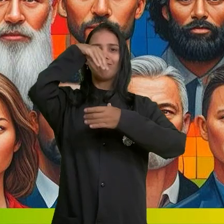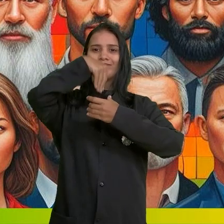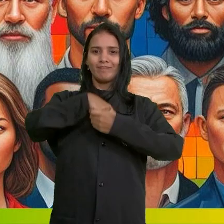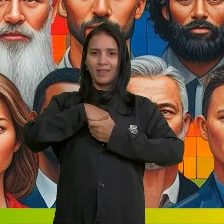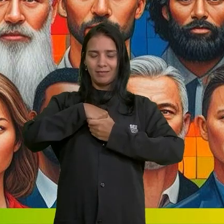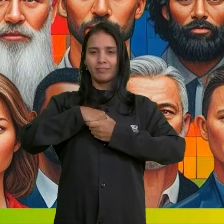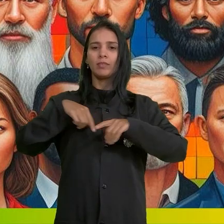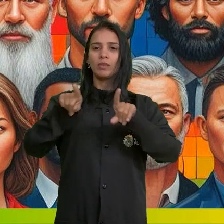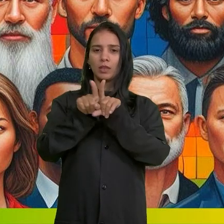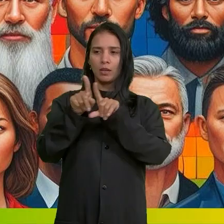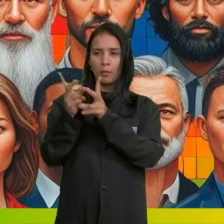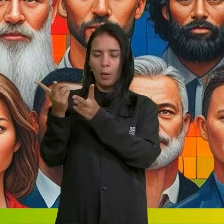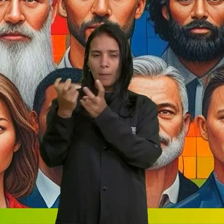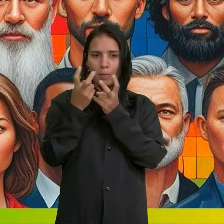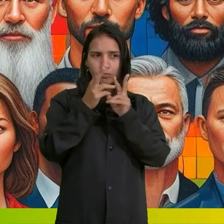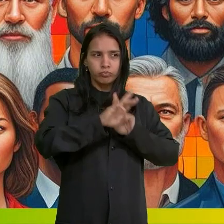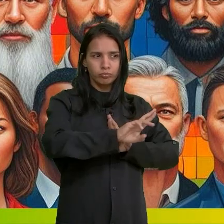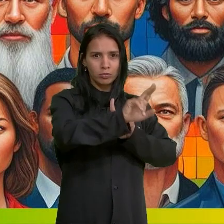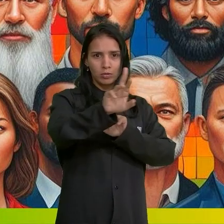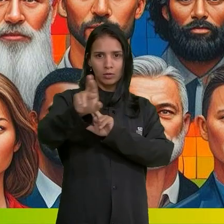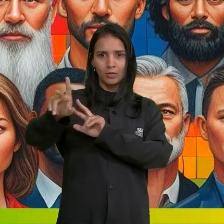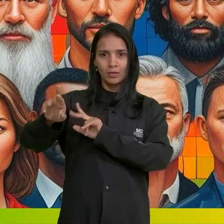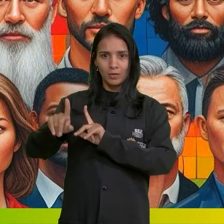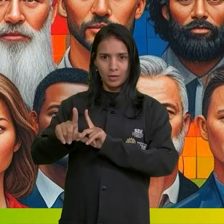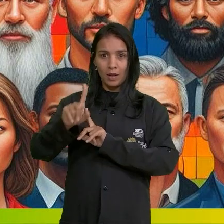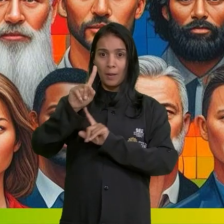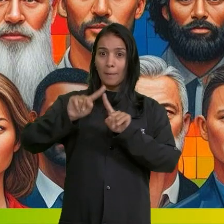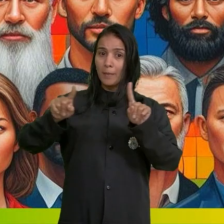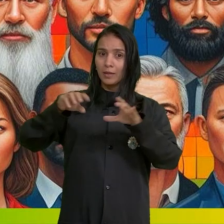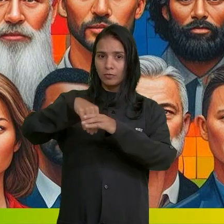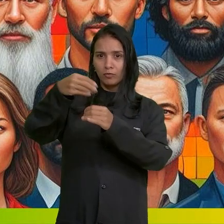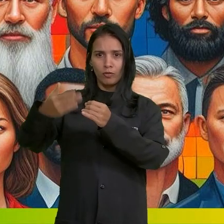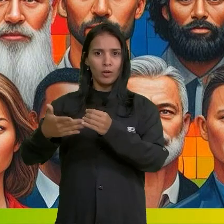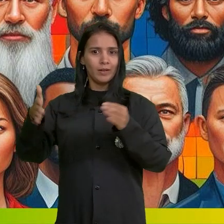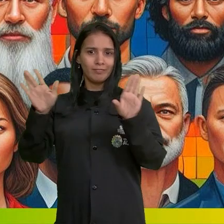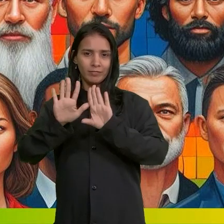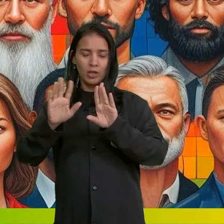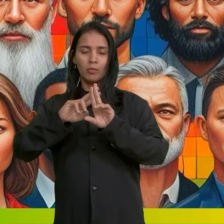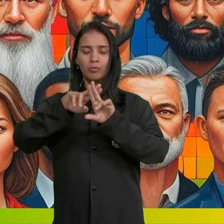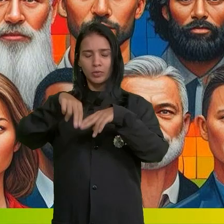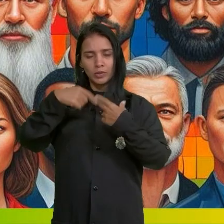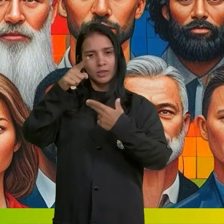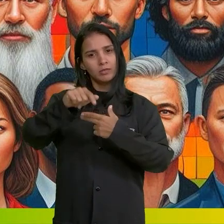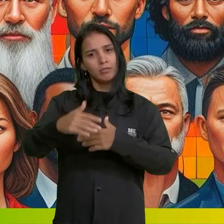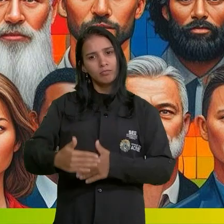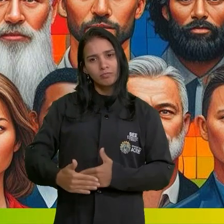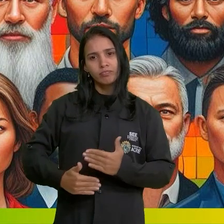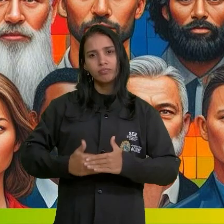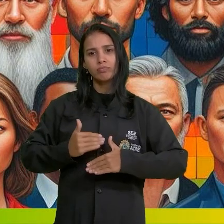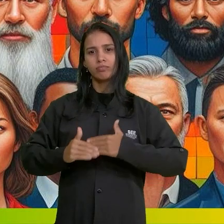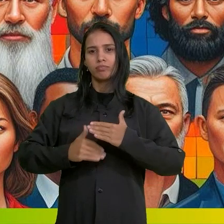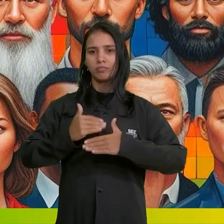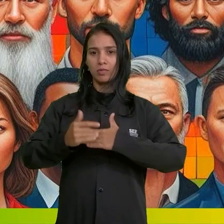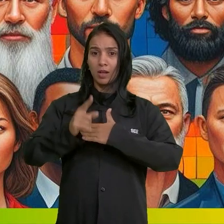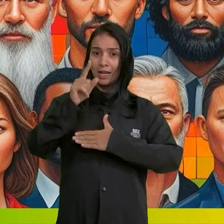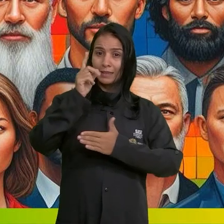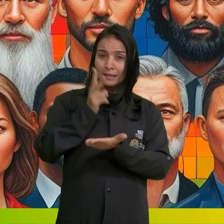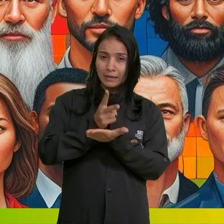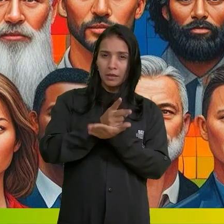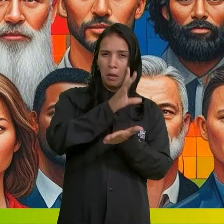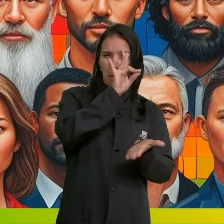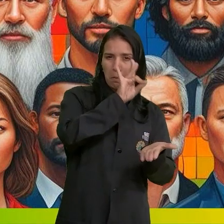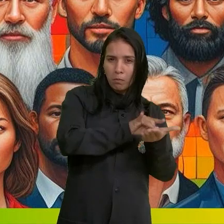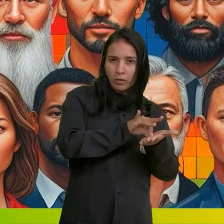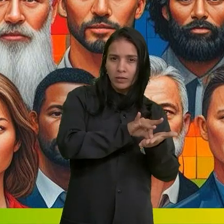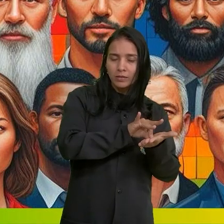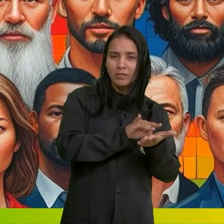diferença, e não fora dela. Ela é, portanto, uma construção, nunca algo fixo ou